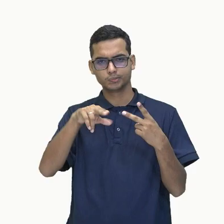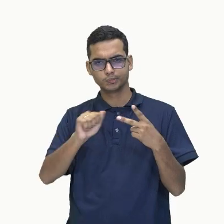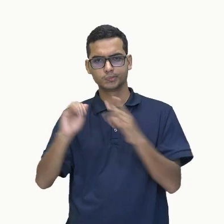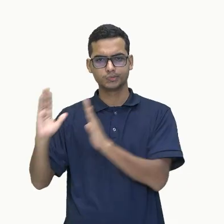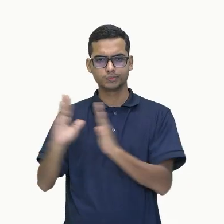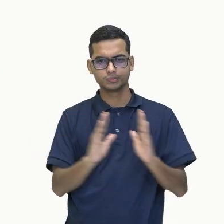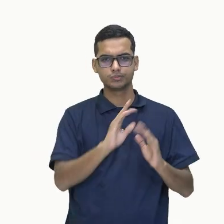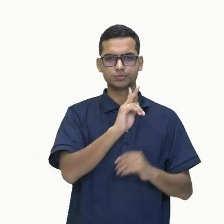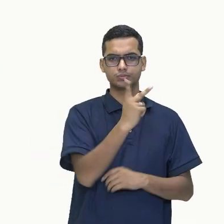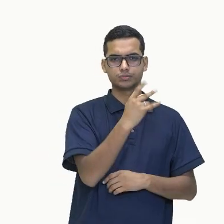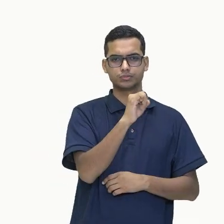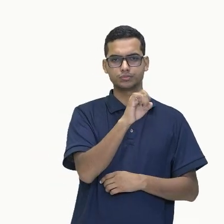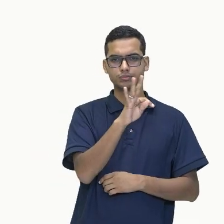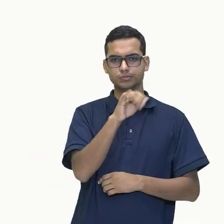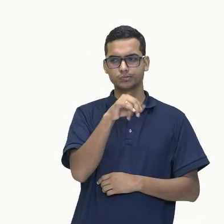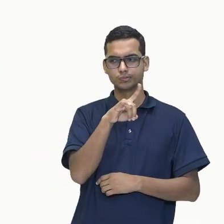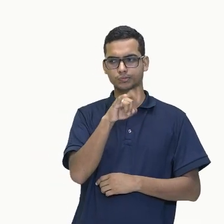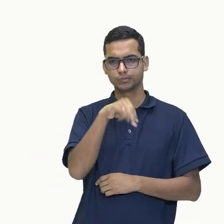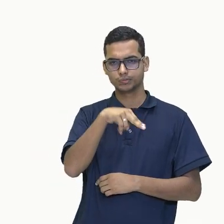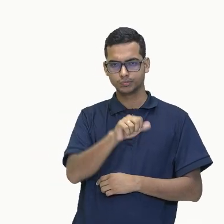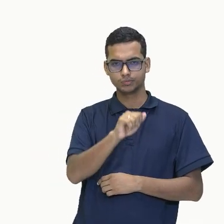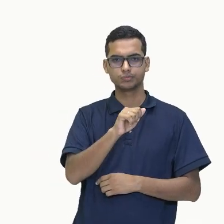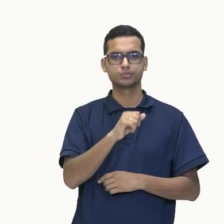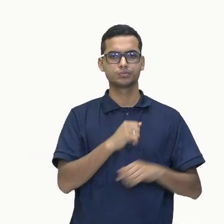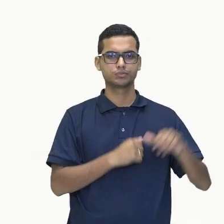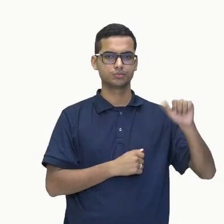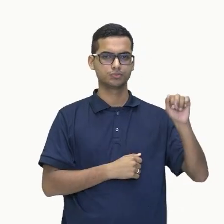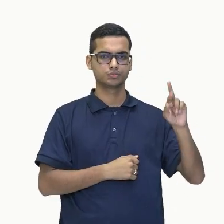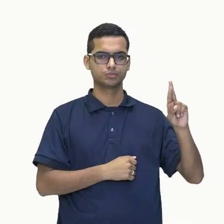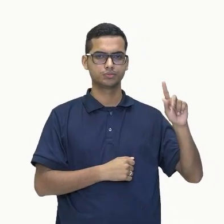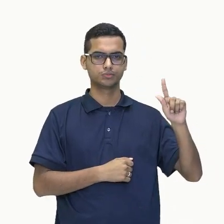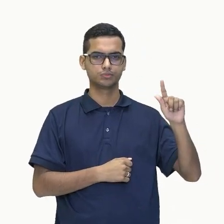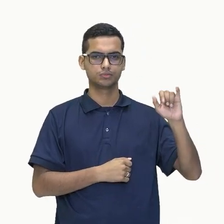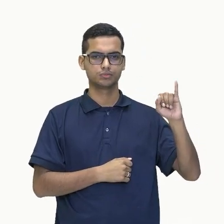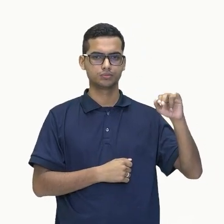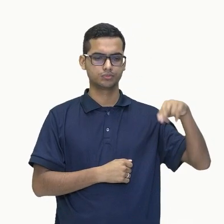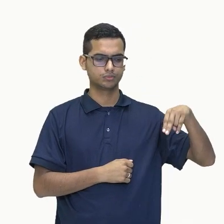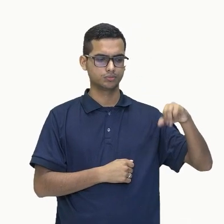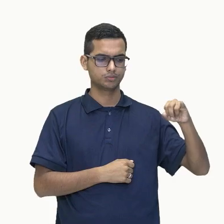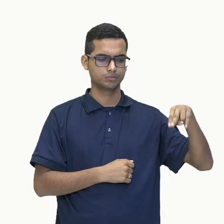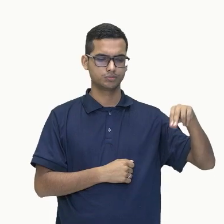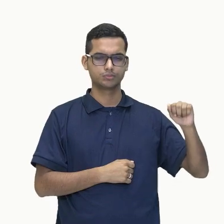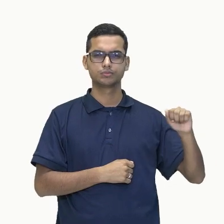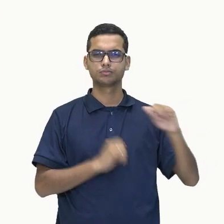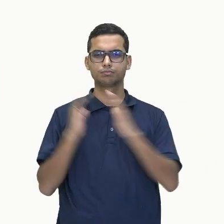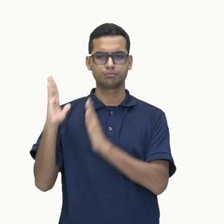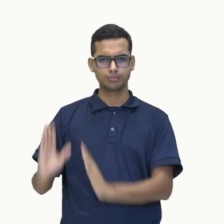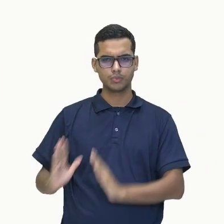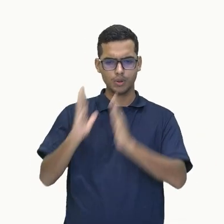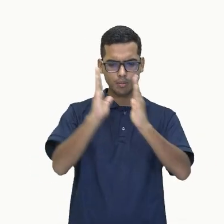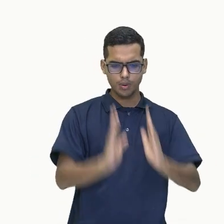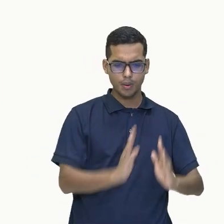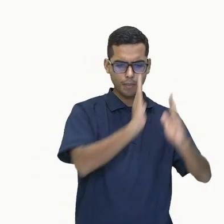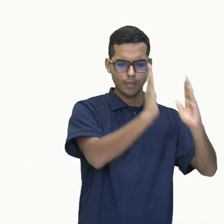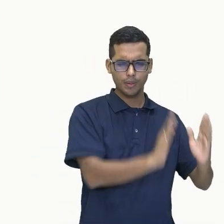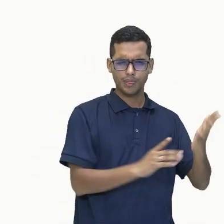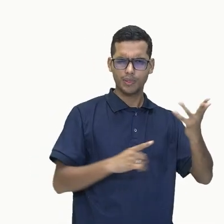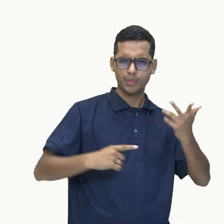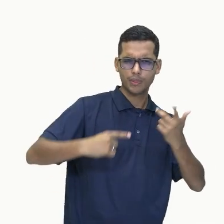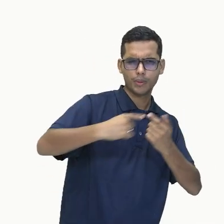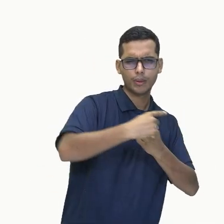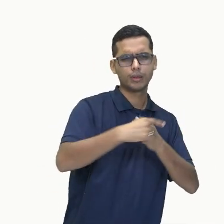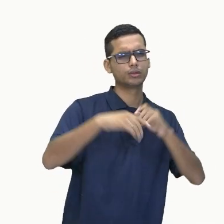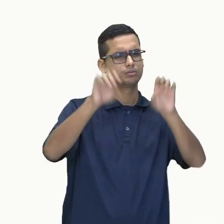Histidina, glutamina, arginina. Então note que são vários, né? Aqui no